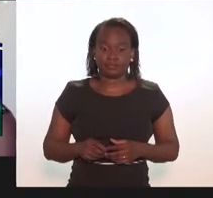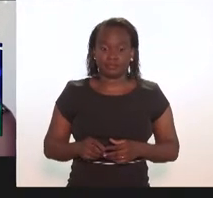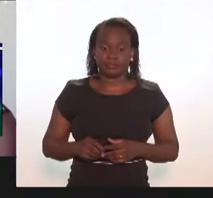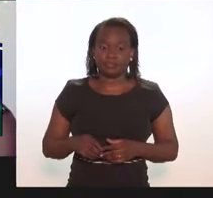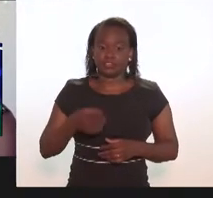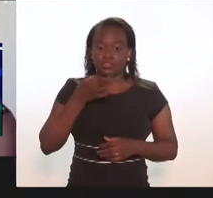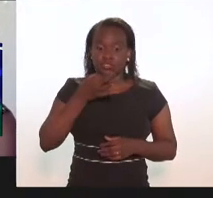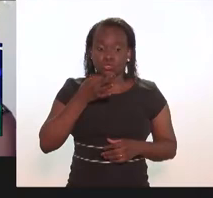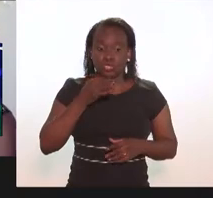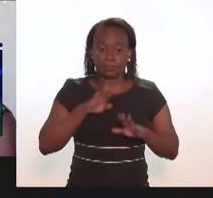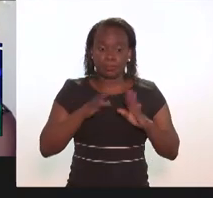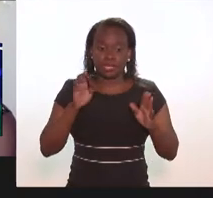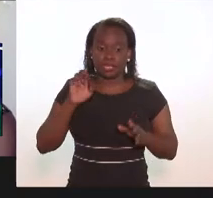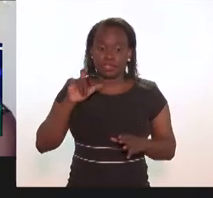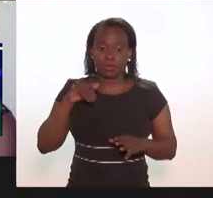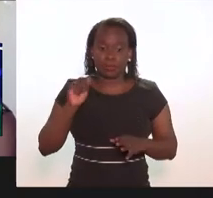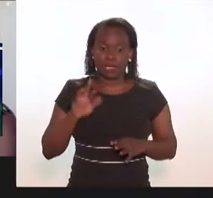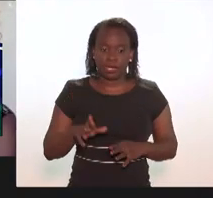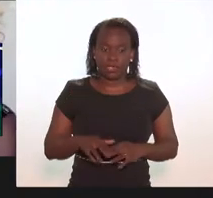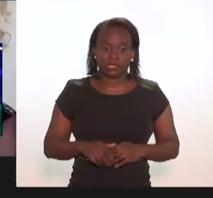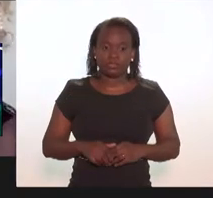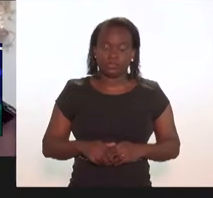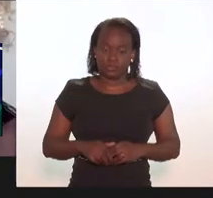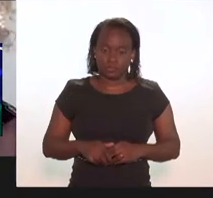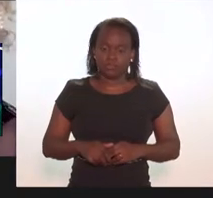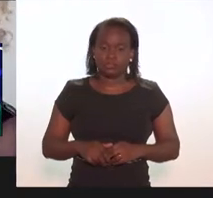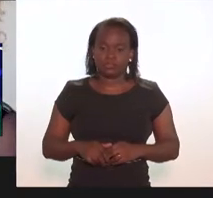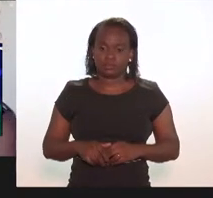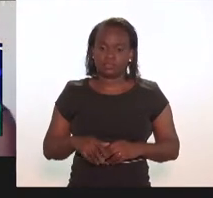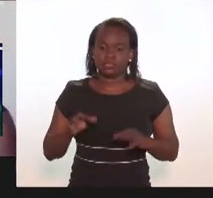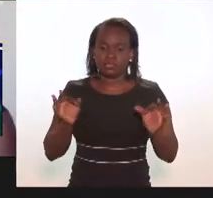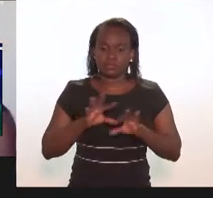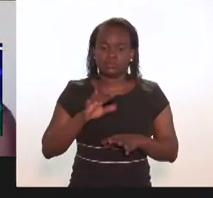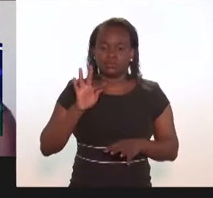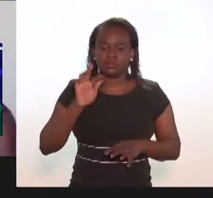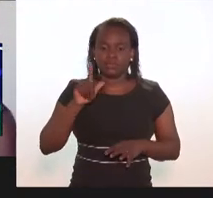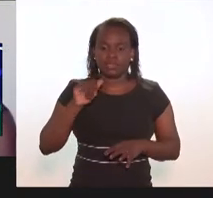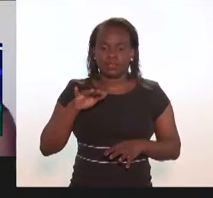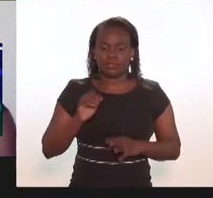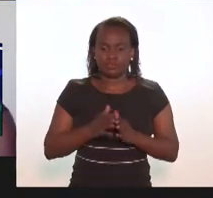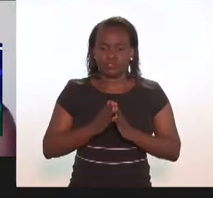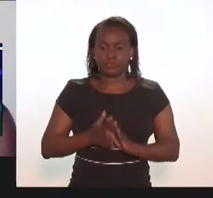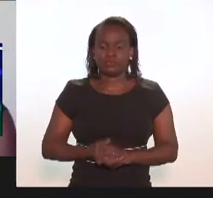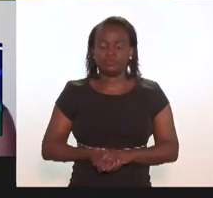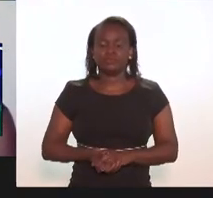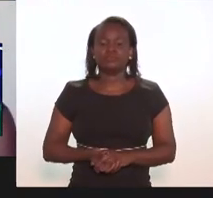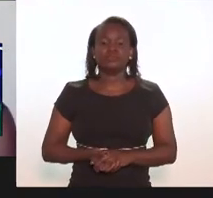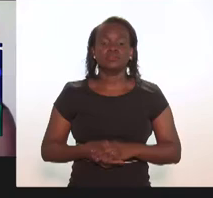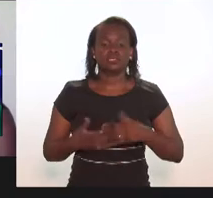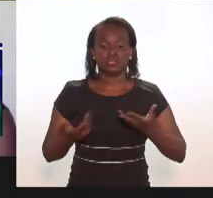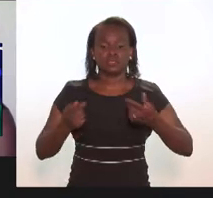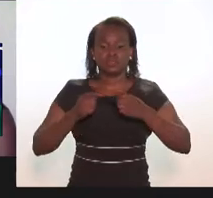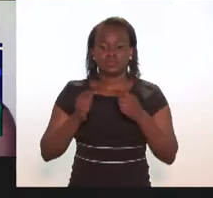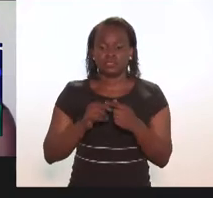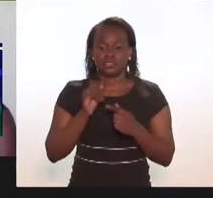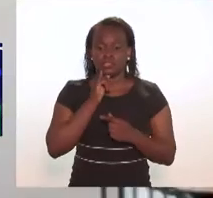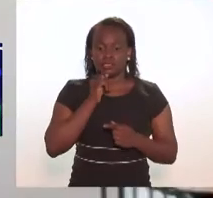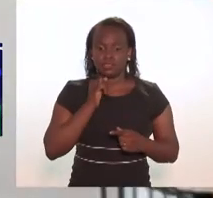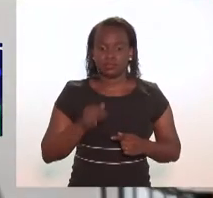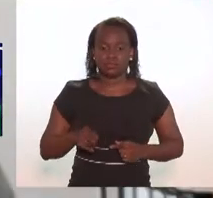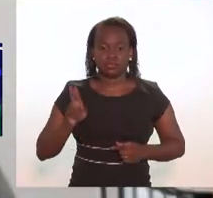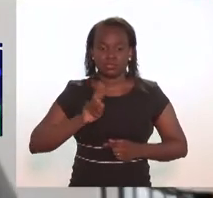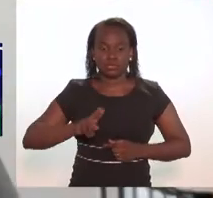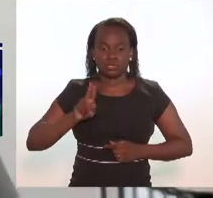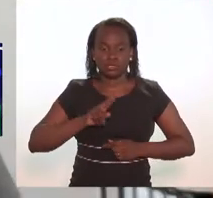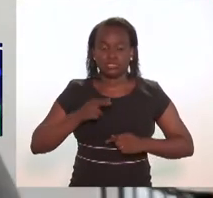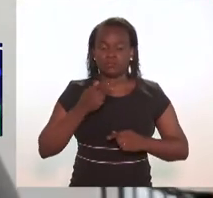Eliomar, seu som está aberto. Ok, obrigado, Eliomar. Flávio, para terminar, por favor. Isso se reflete, por exemplo, quando utilizamos